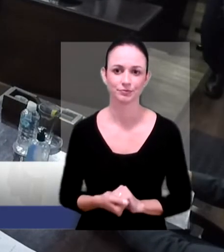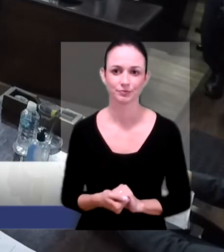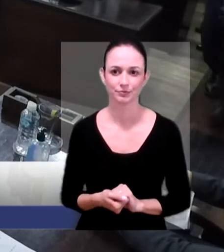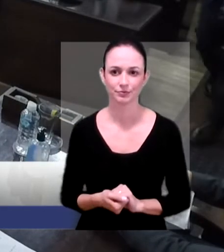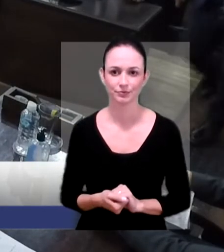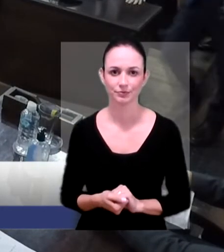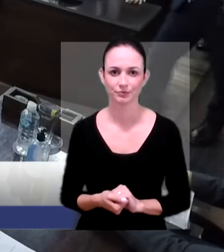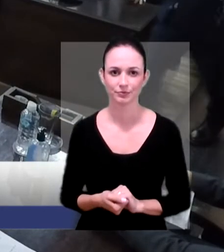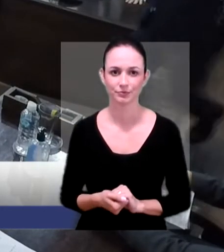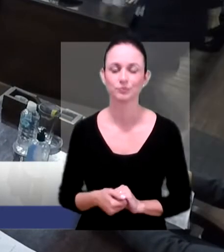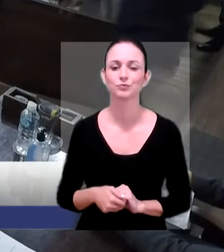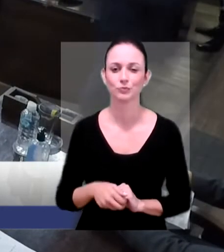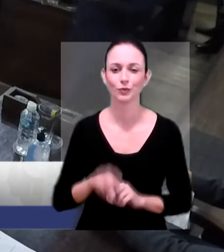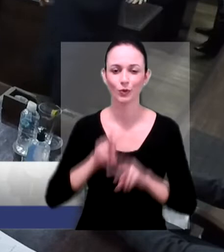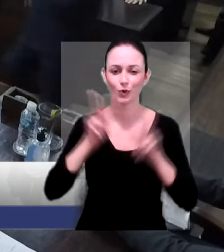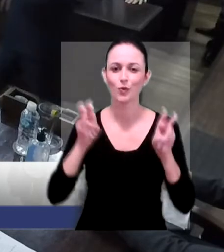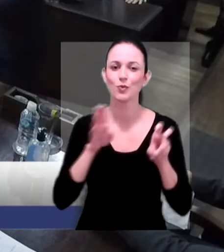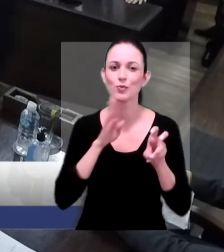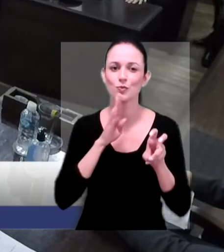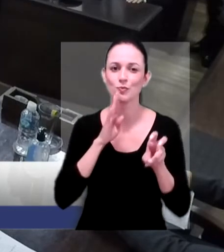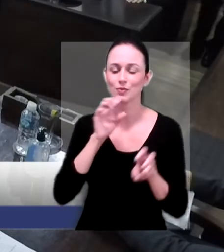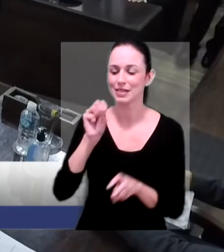popularmente conhecido por Sabará.